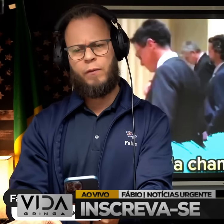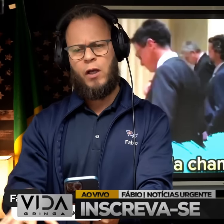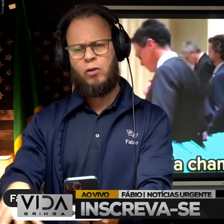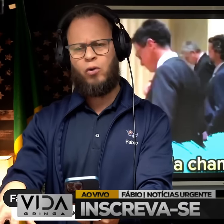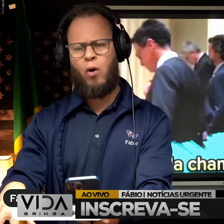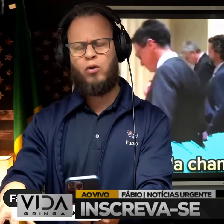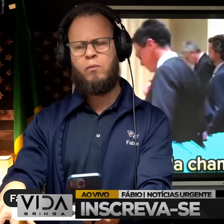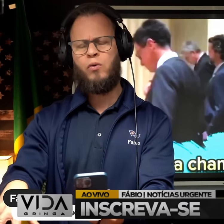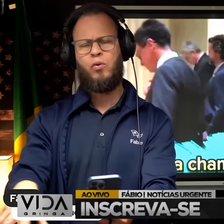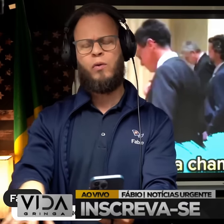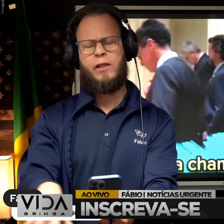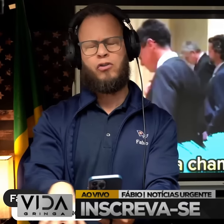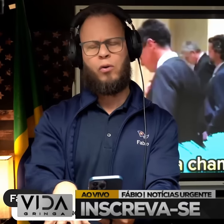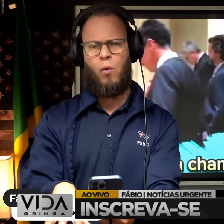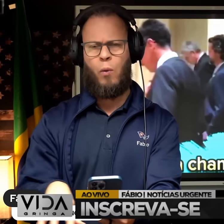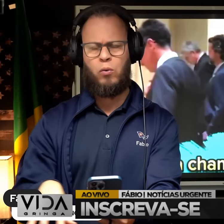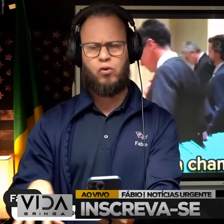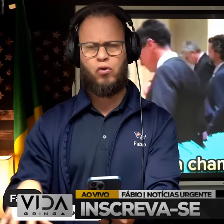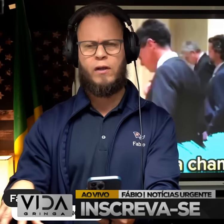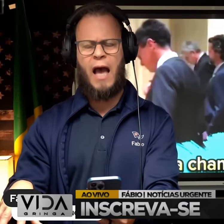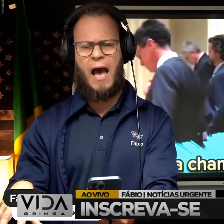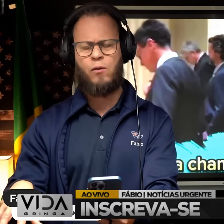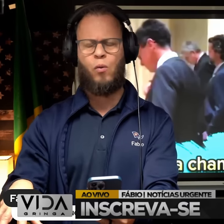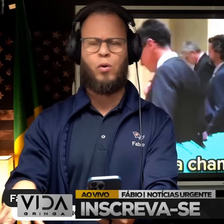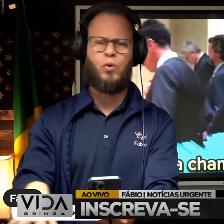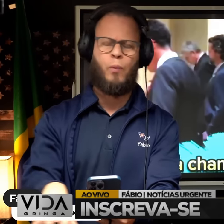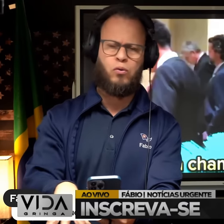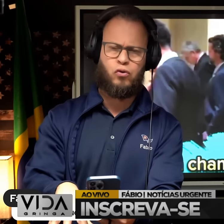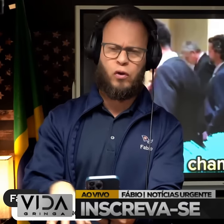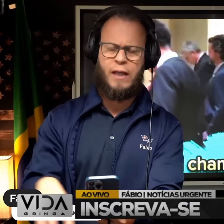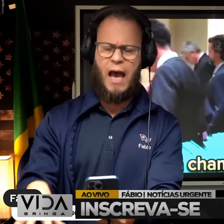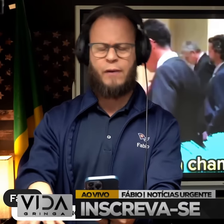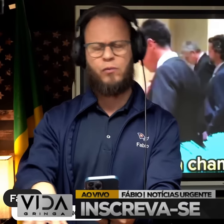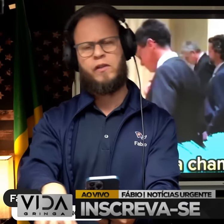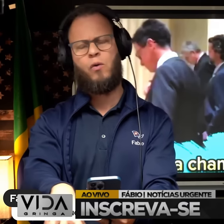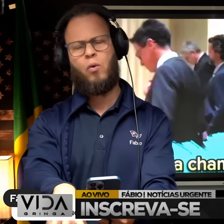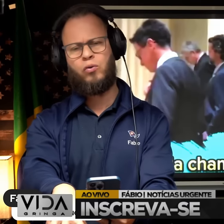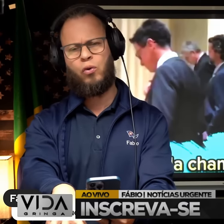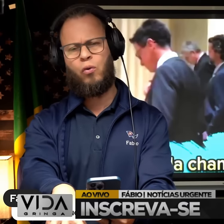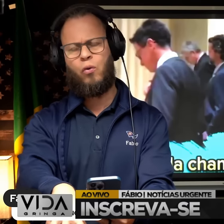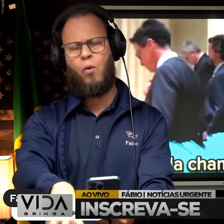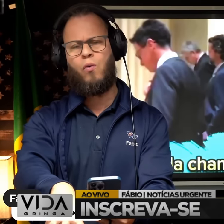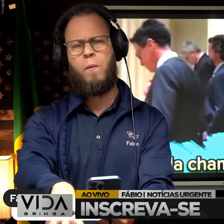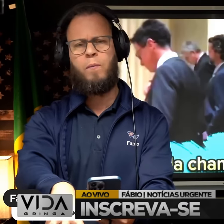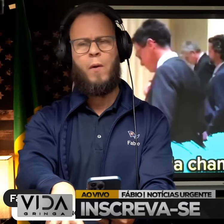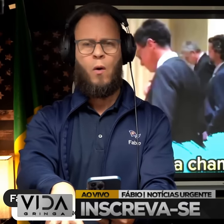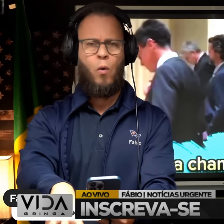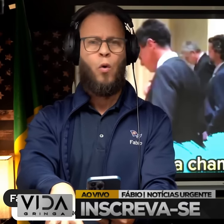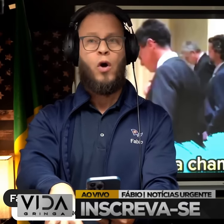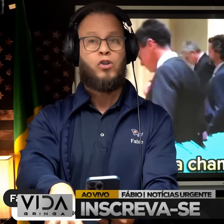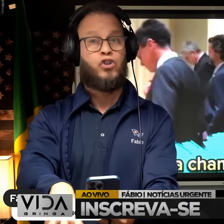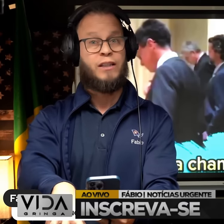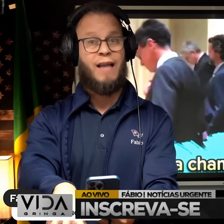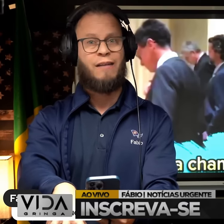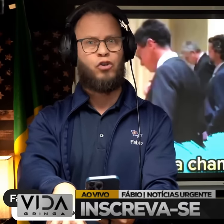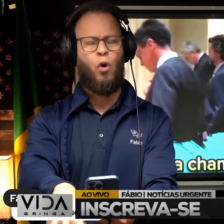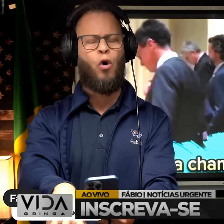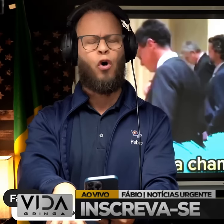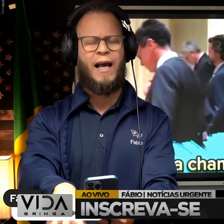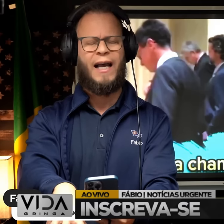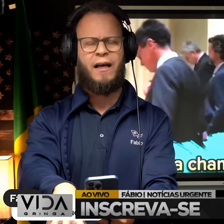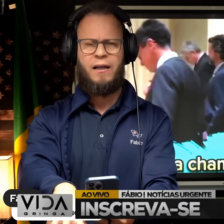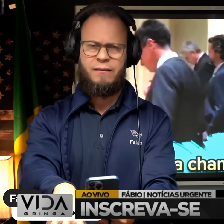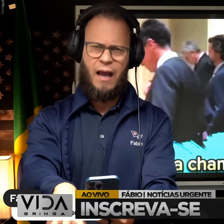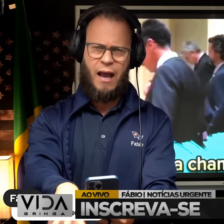seguinte: todo mundo criticou o Bolsonaro quando o Bolsonaro se encontrou com o